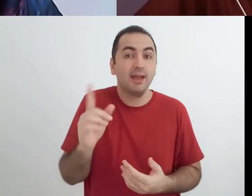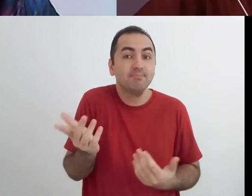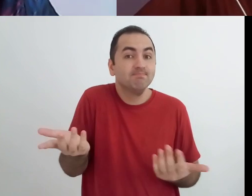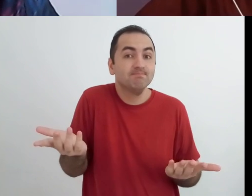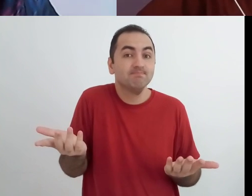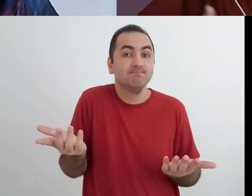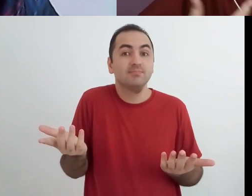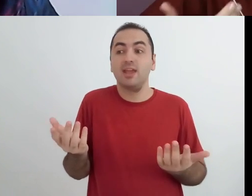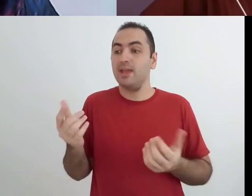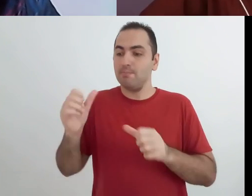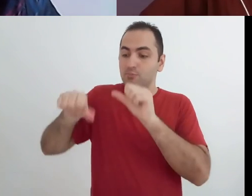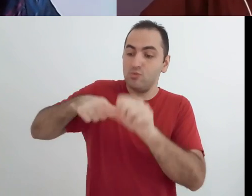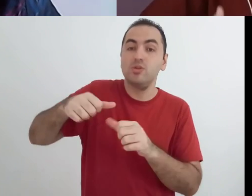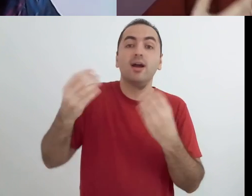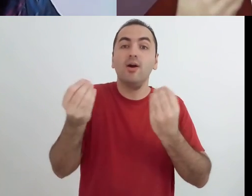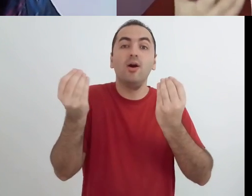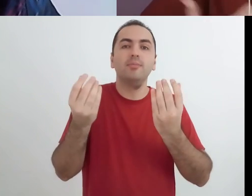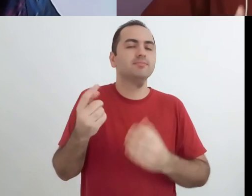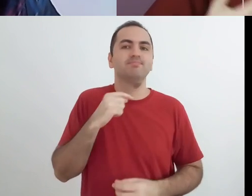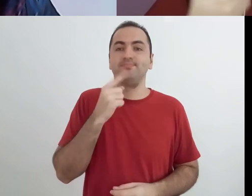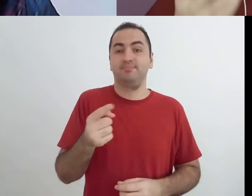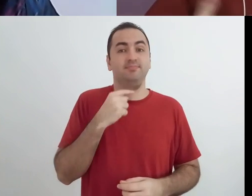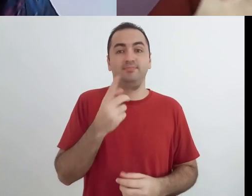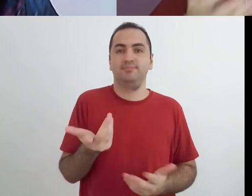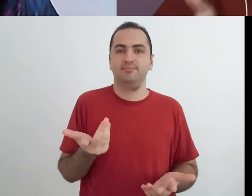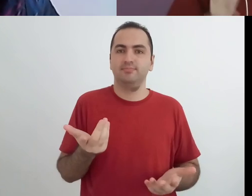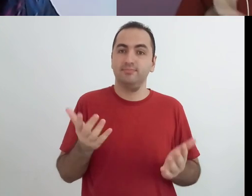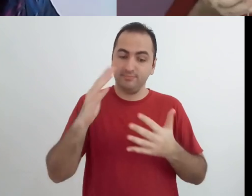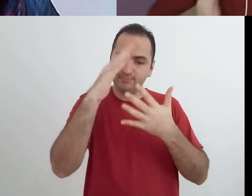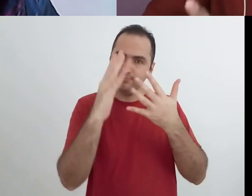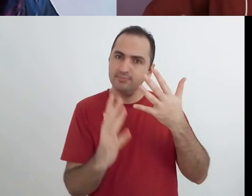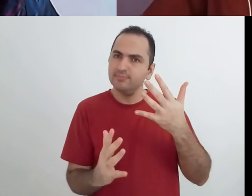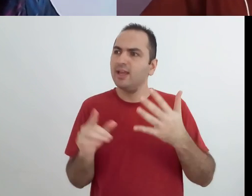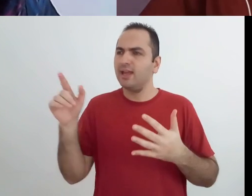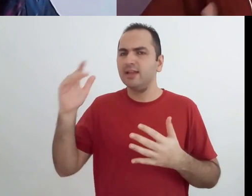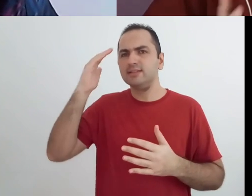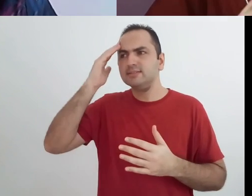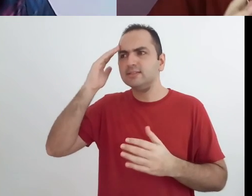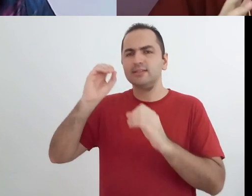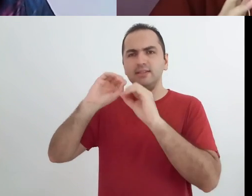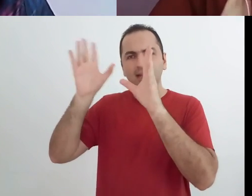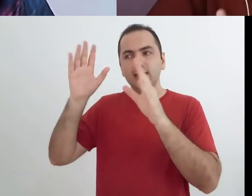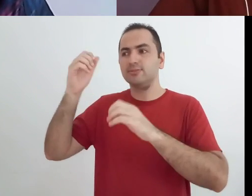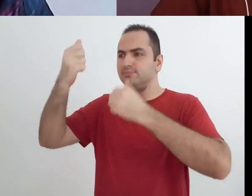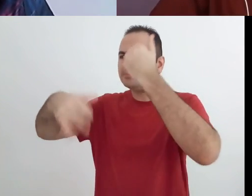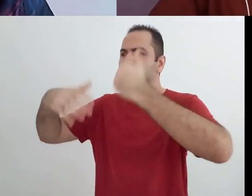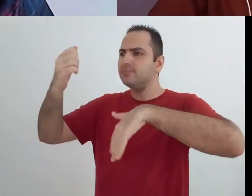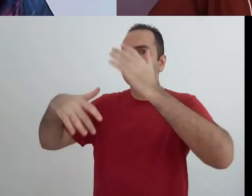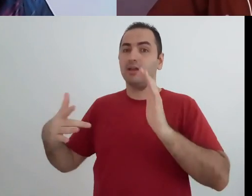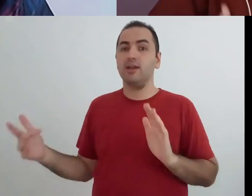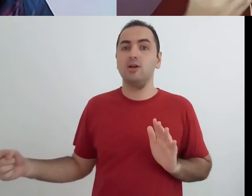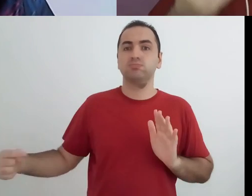Então, se você conseguir explicar para ele, né, em língua de sinais, uma língua que ele entende, a língua do coração